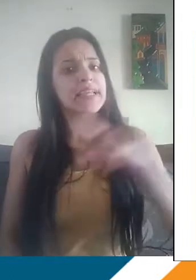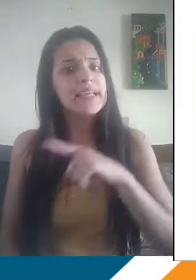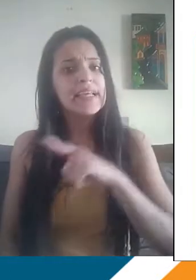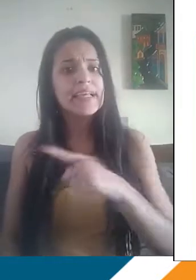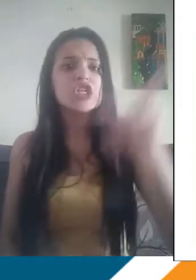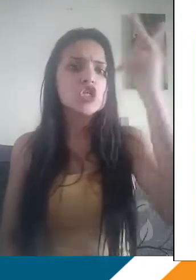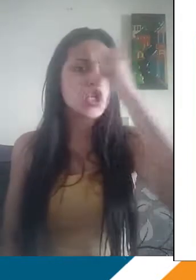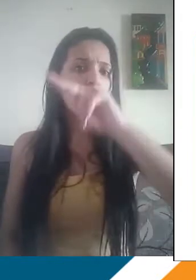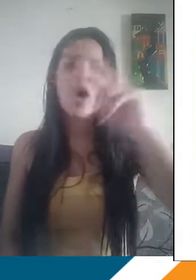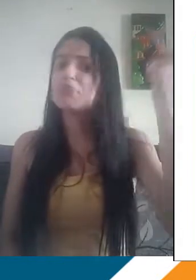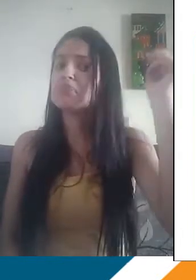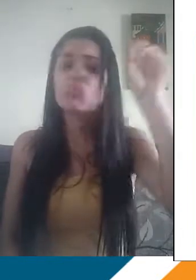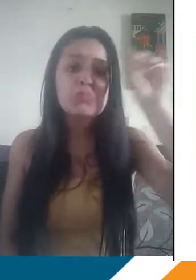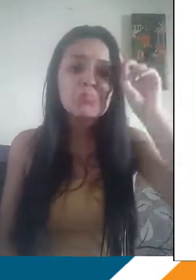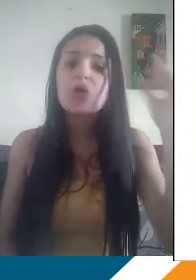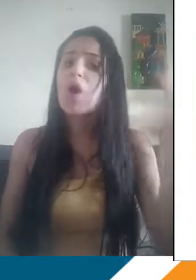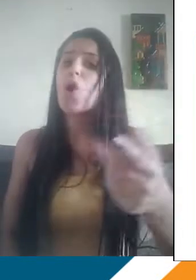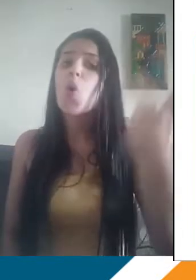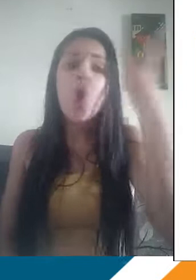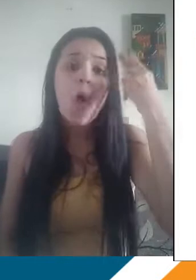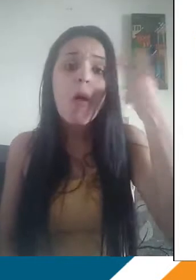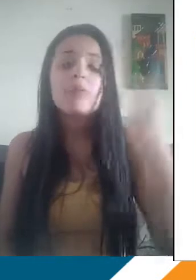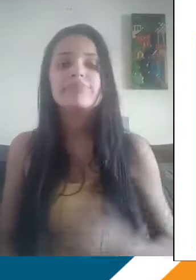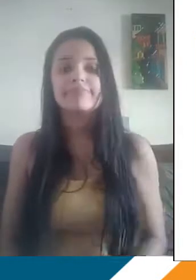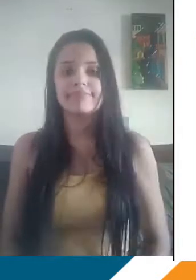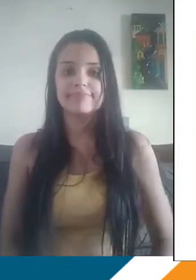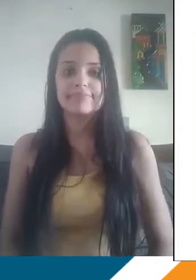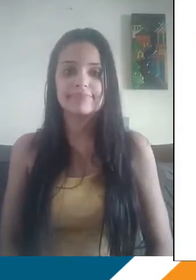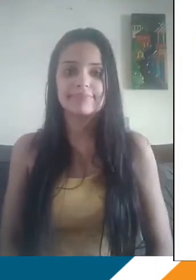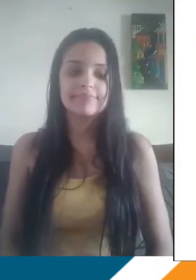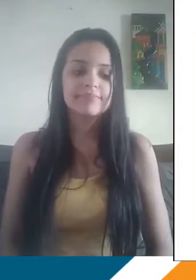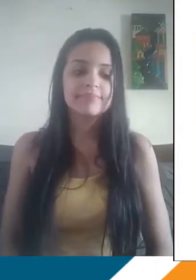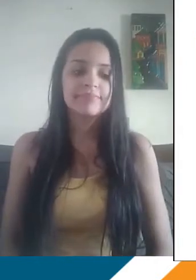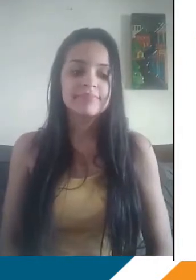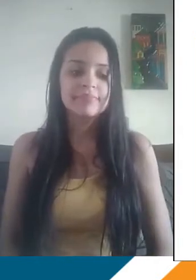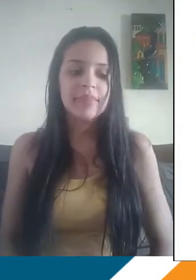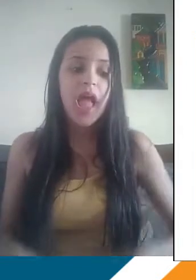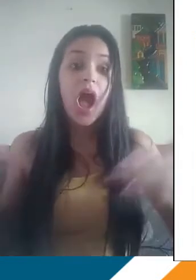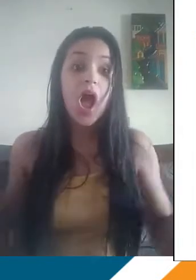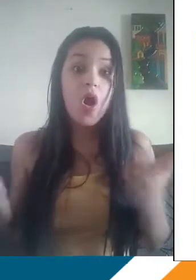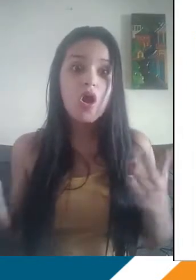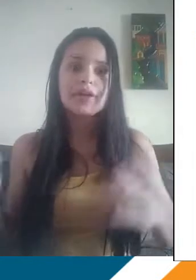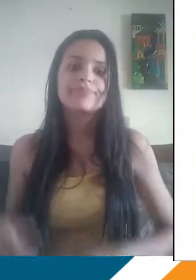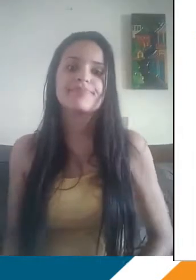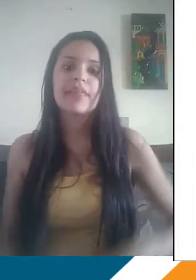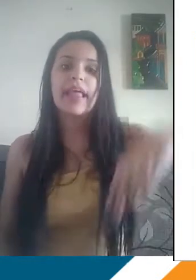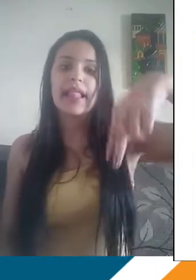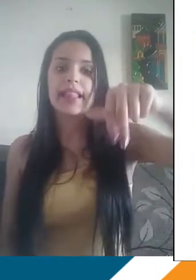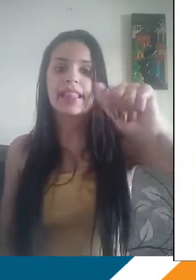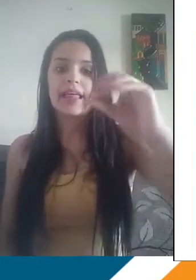neologismos. Já em relação ao nacionalismo crítico, nós temos agora uma revisão daqueles valores